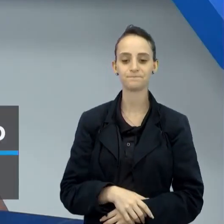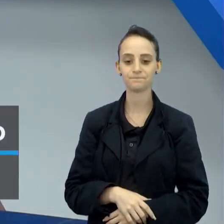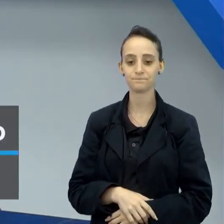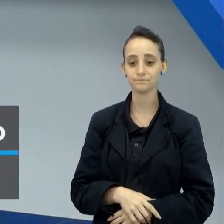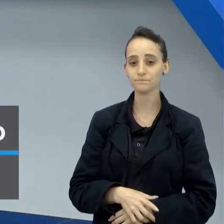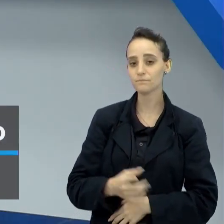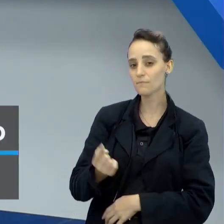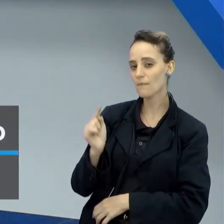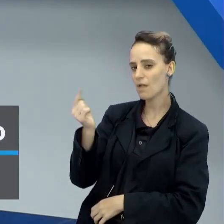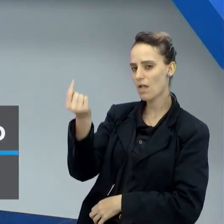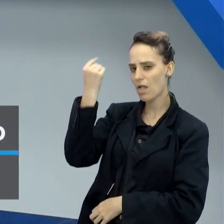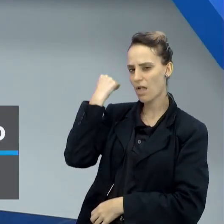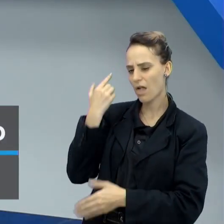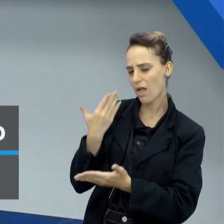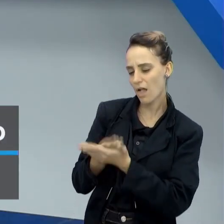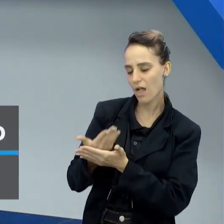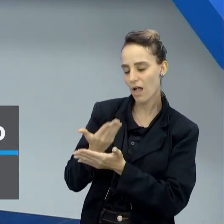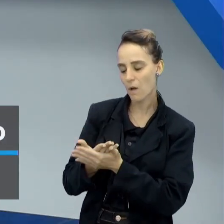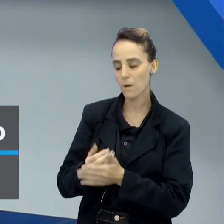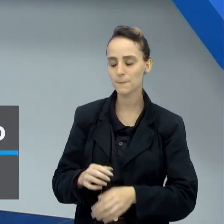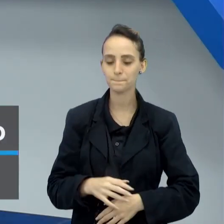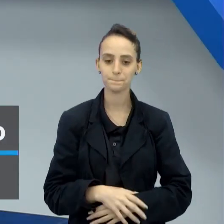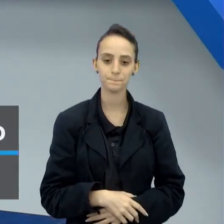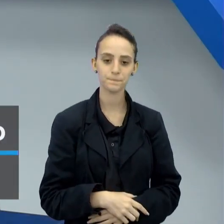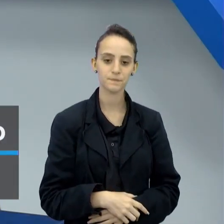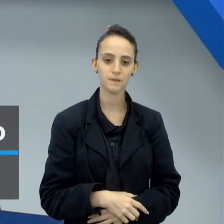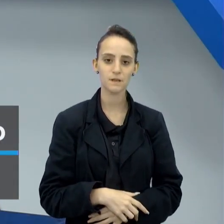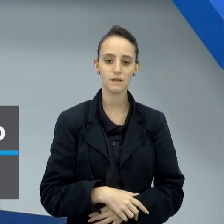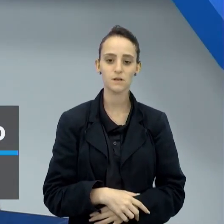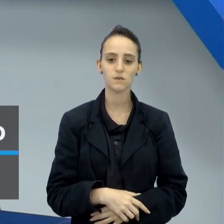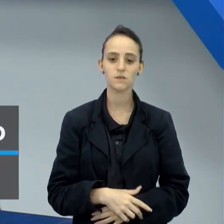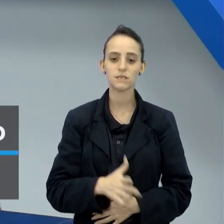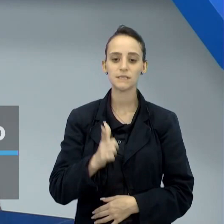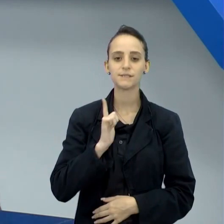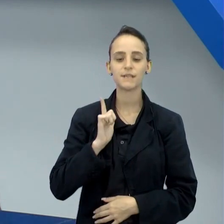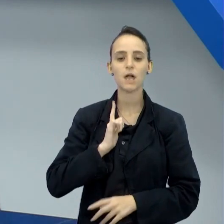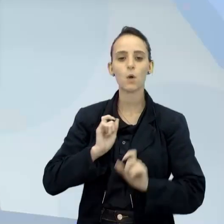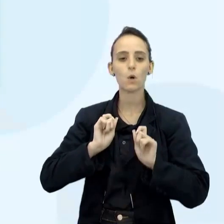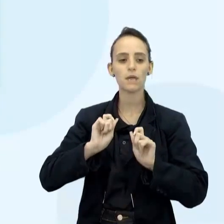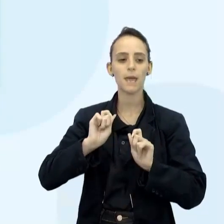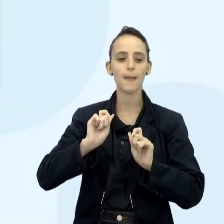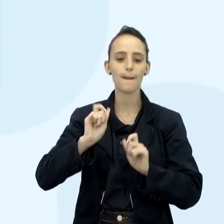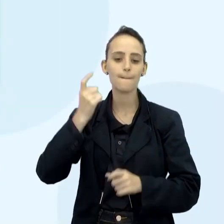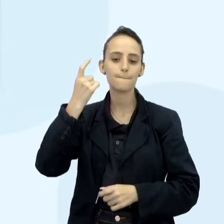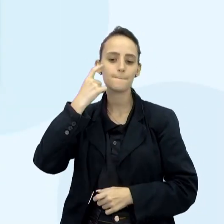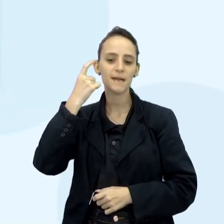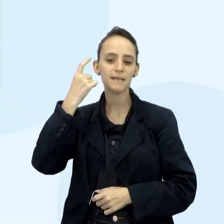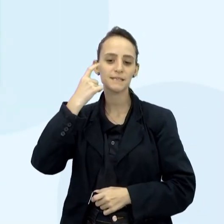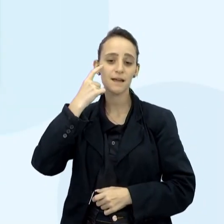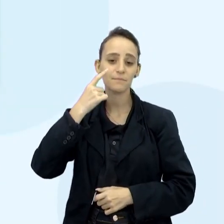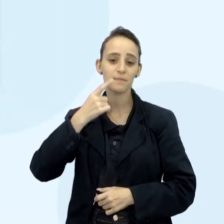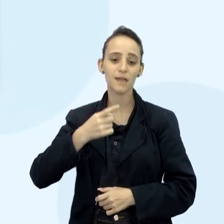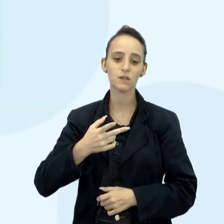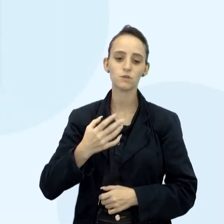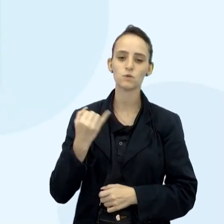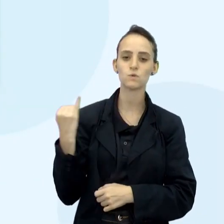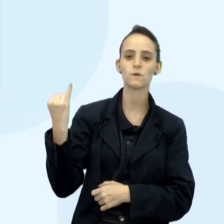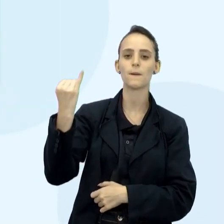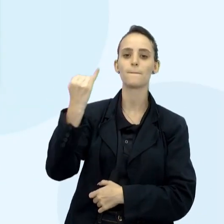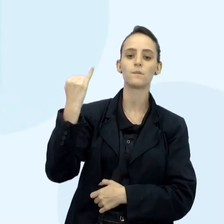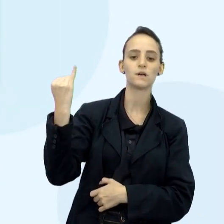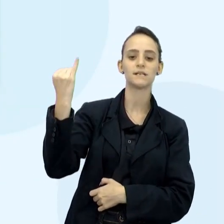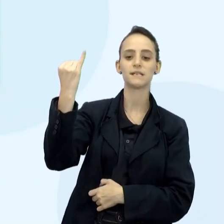última aula que nós tivemos com eles, nossos estudantes, nós fizemos uma reflexão que é fundamental para a